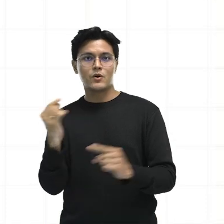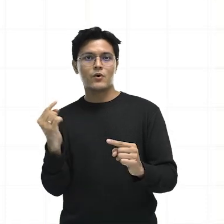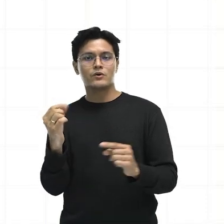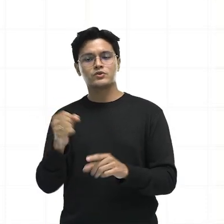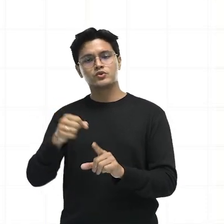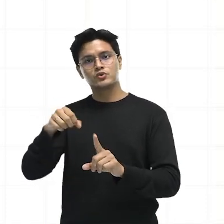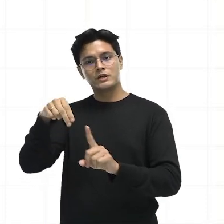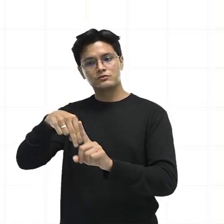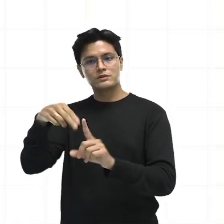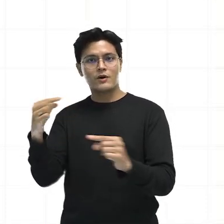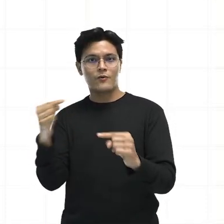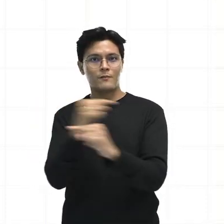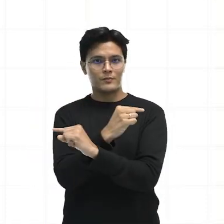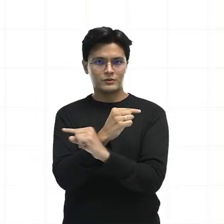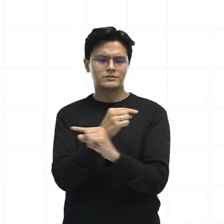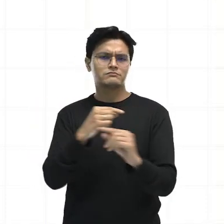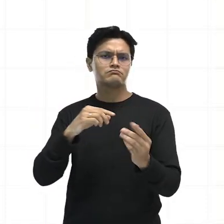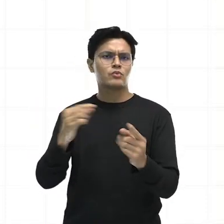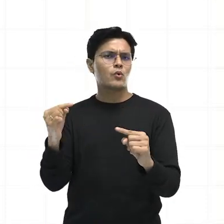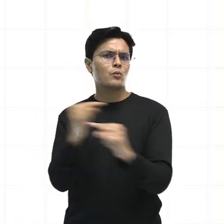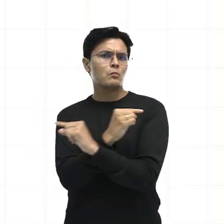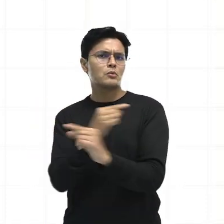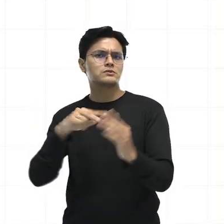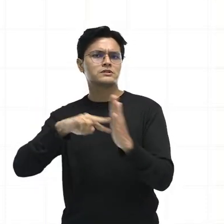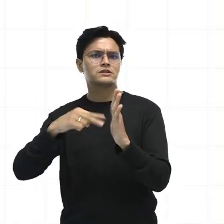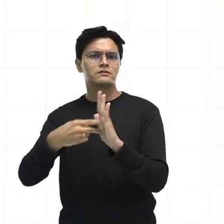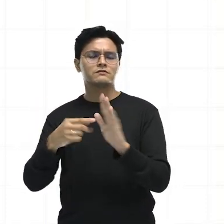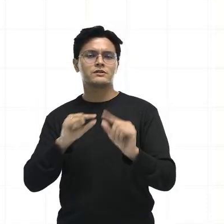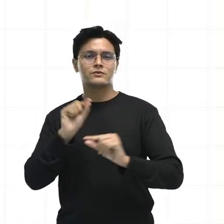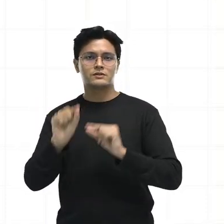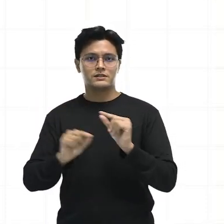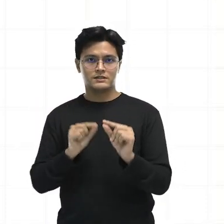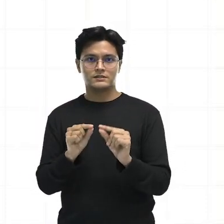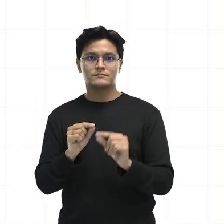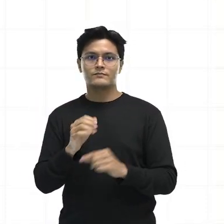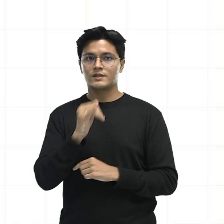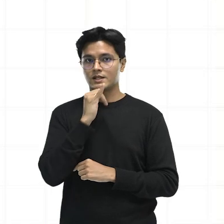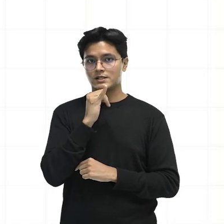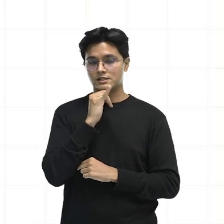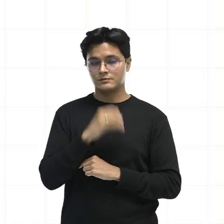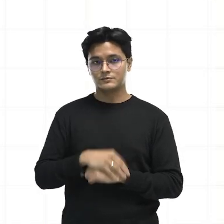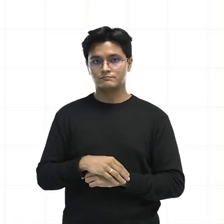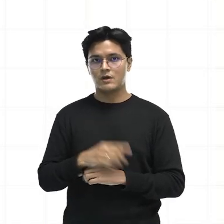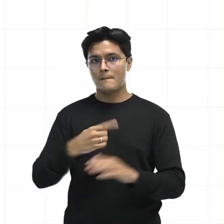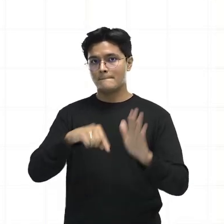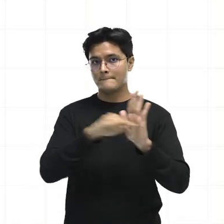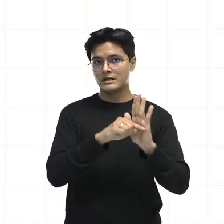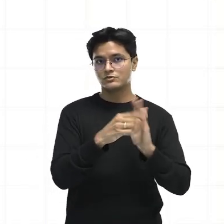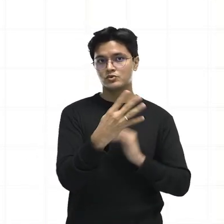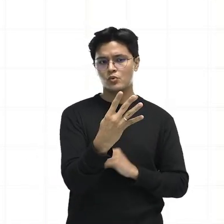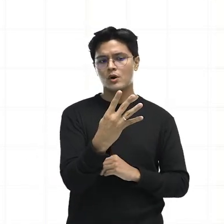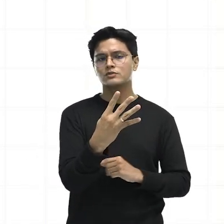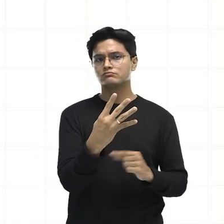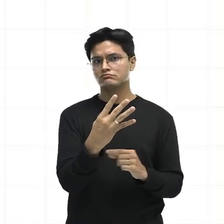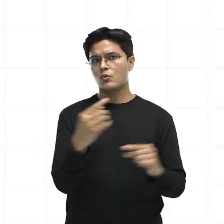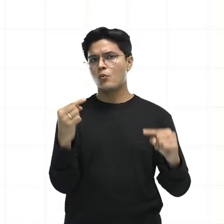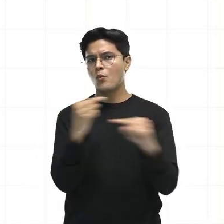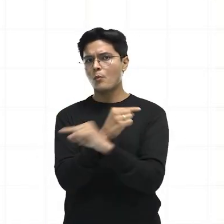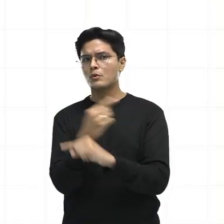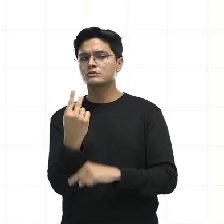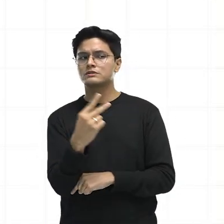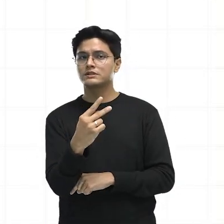de um número natural. Então, o que ele quer dizer com oposto? Qual é o oposto de menos 4? O oposto de menos